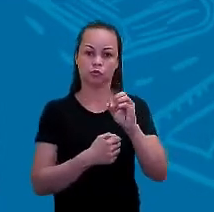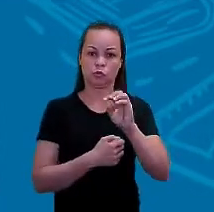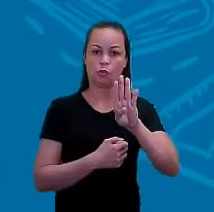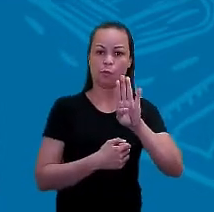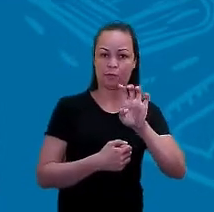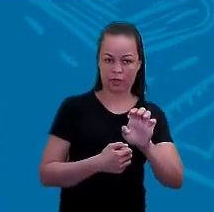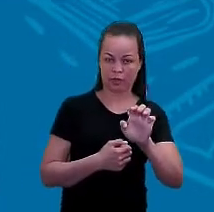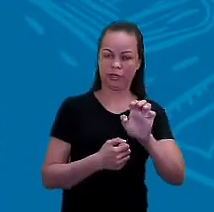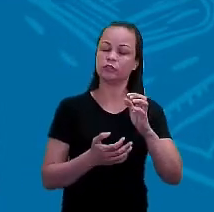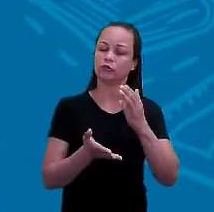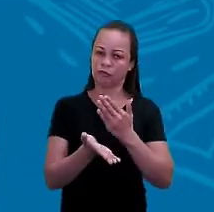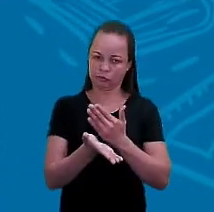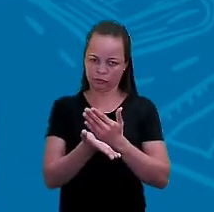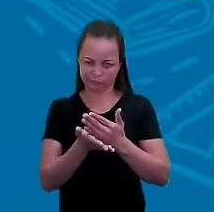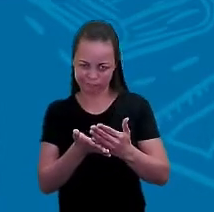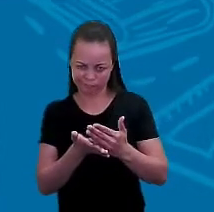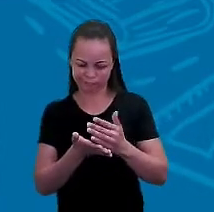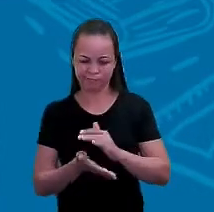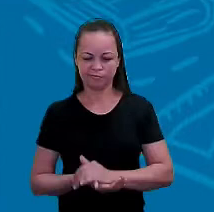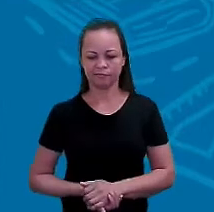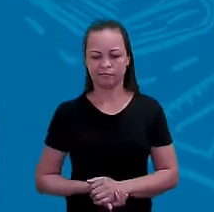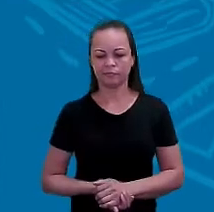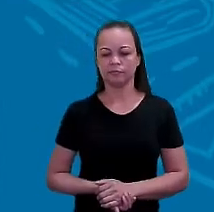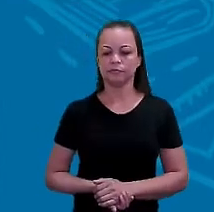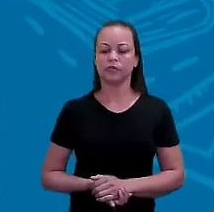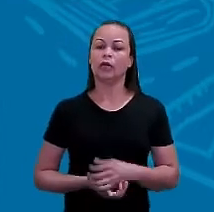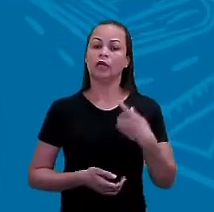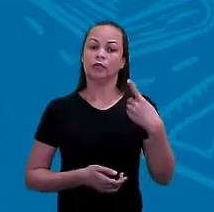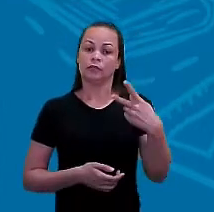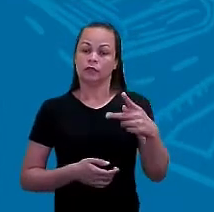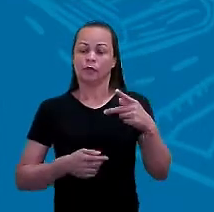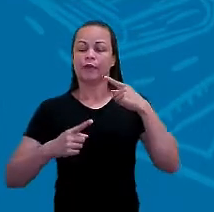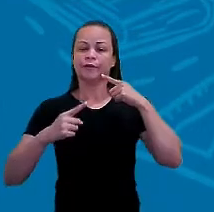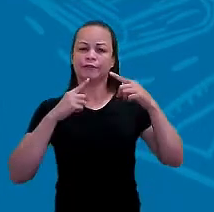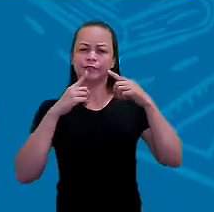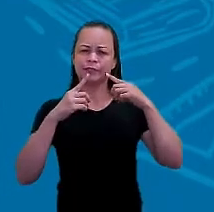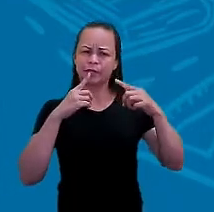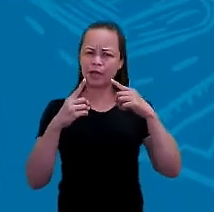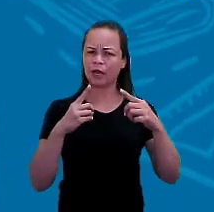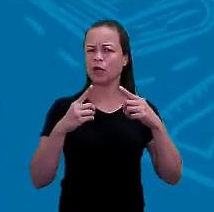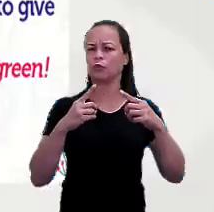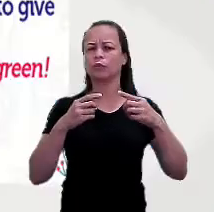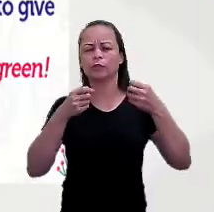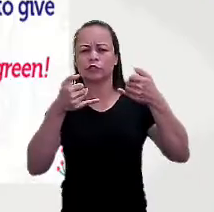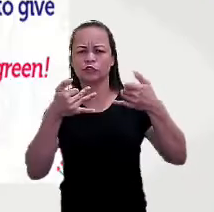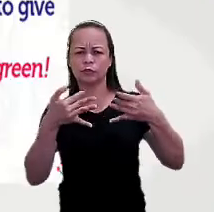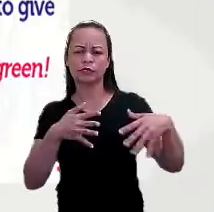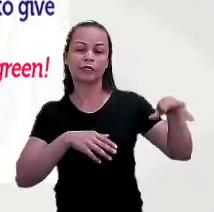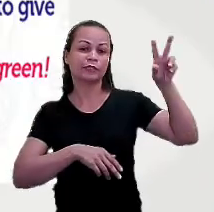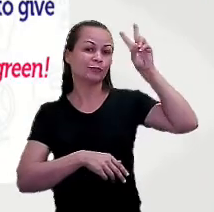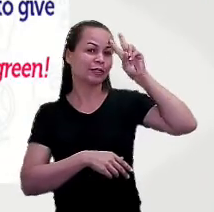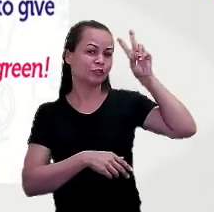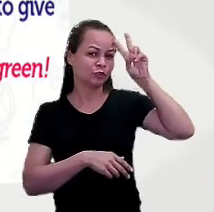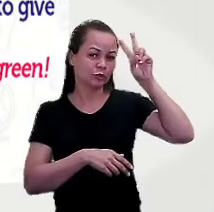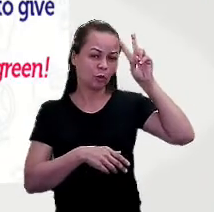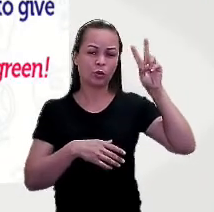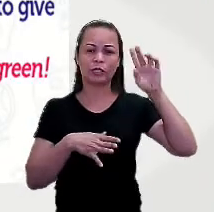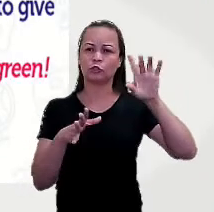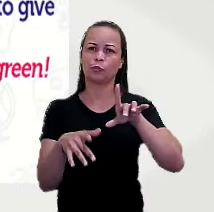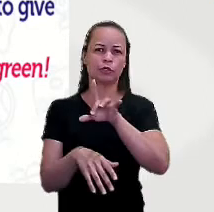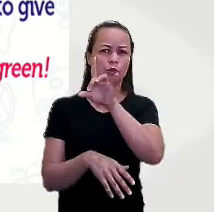go? Então, vamos lá. Bem, nós vamos começar com esse diálogo, né? Eu trago um diálogo aí, um diálogo histórico, né? Uma